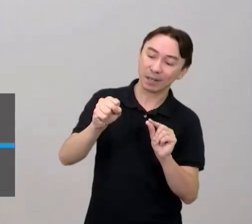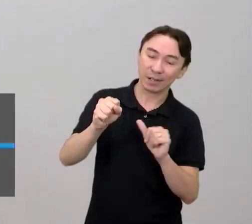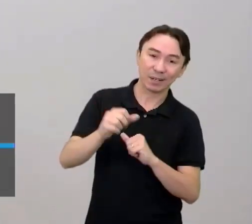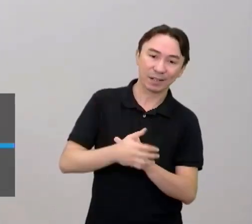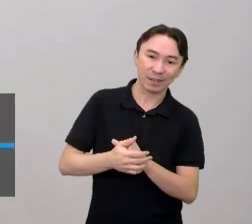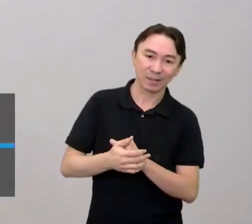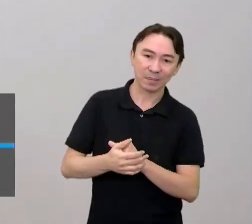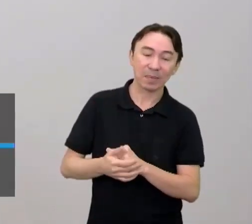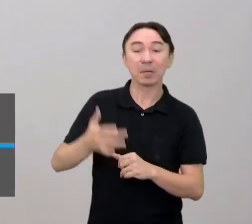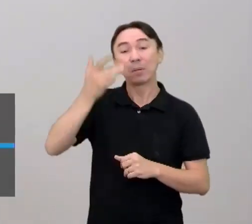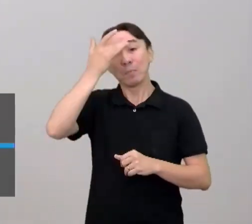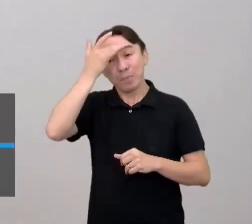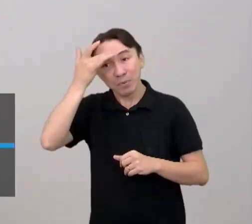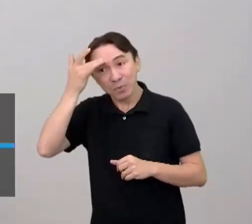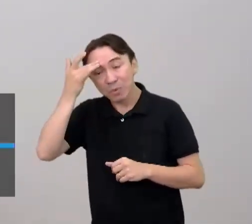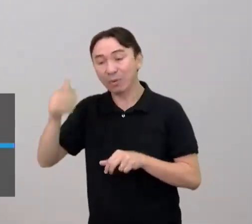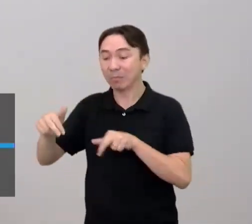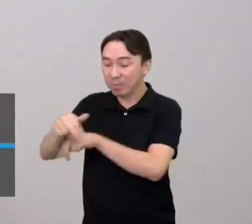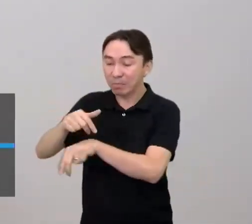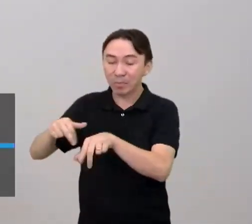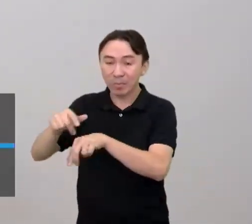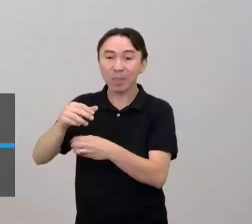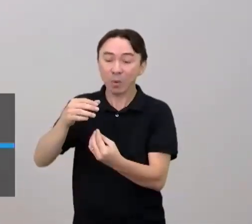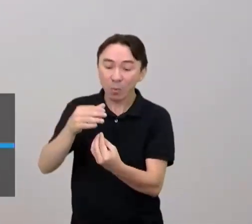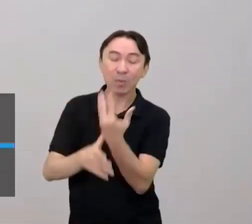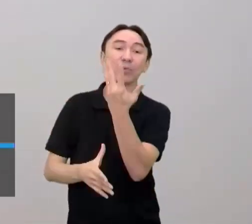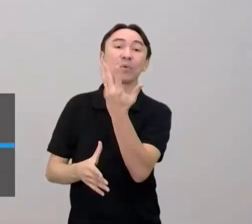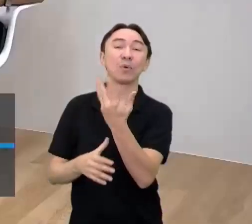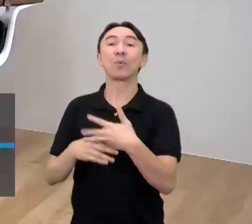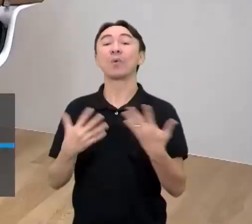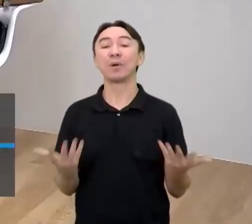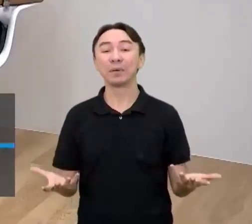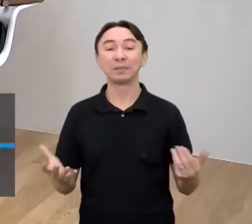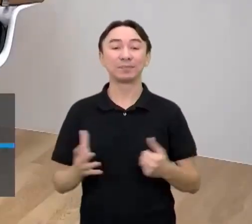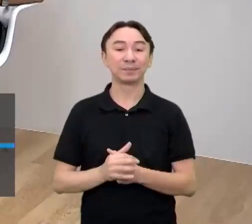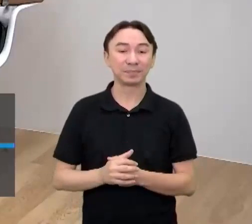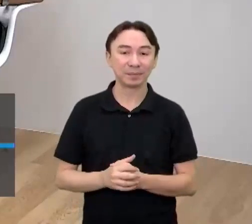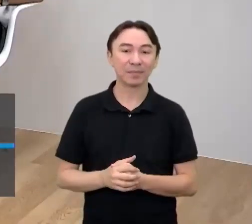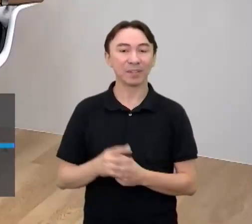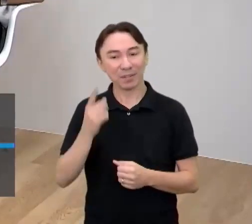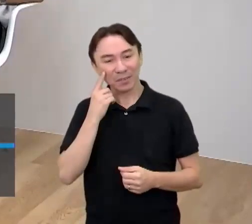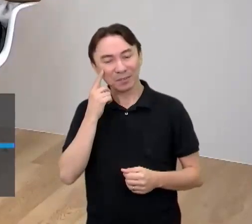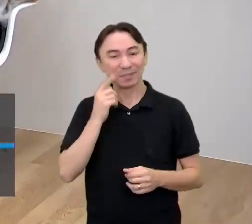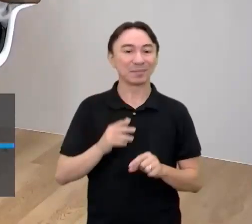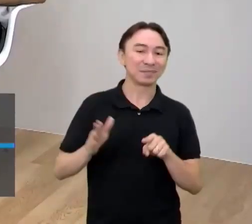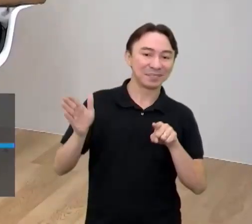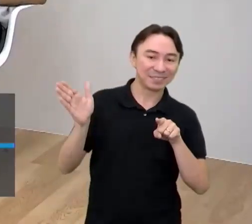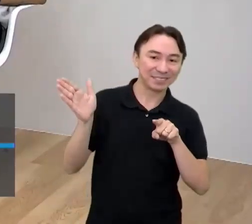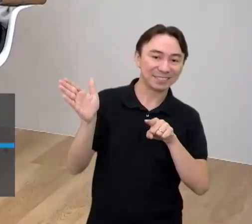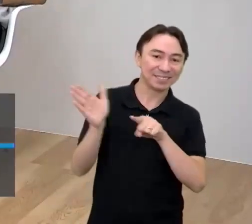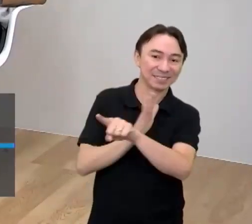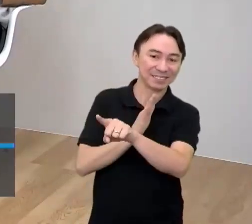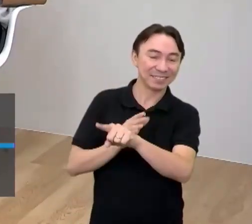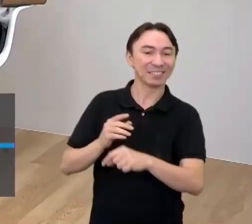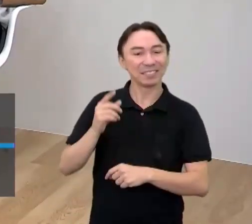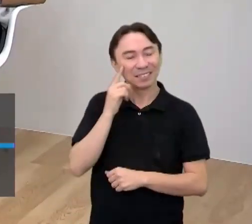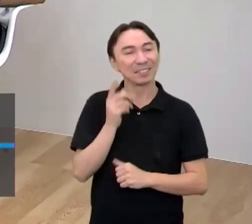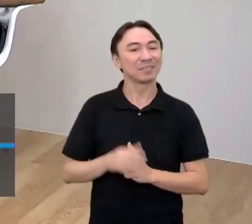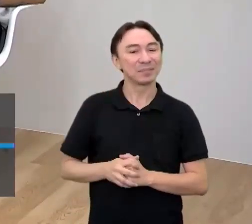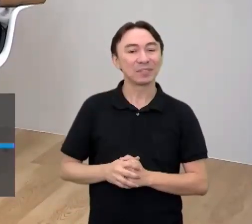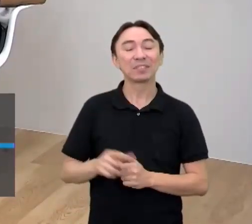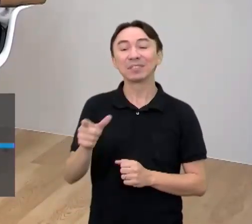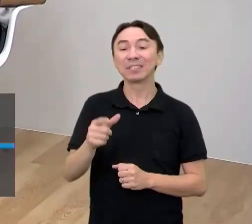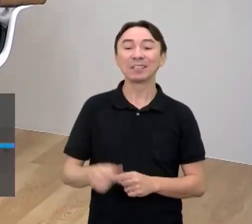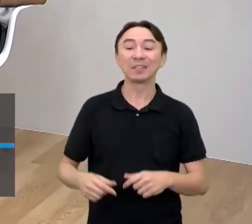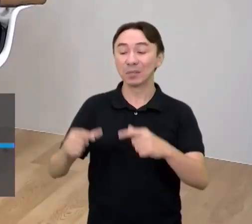determinado local? Vou fazer aqui uma pergunta de improviso. Anderson, eu gosto de quebrar, eu gosto de quebrar. Bora lá. Você mora em